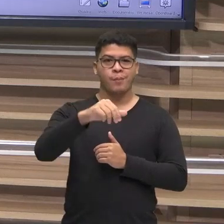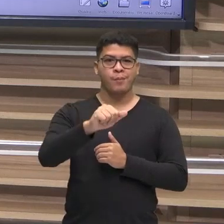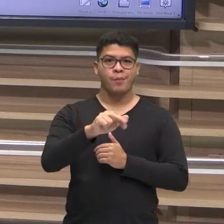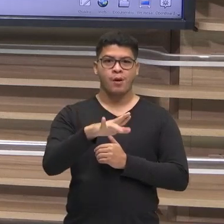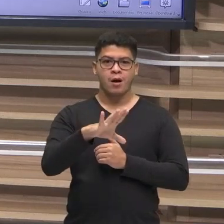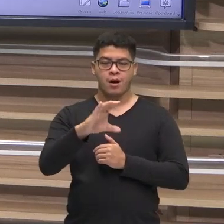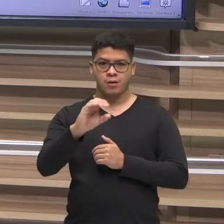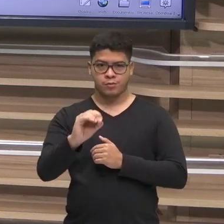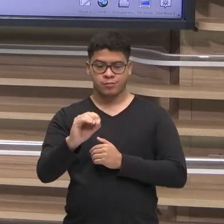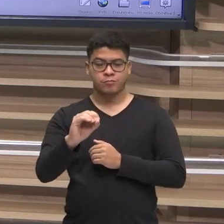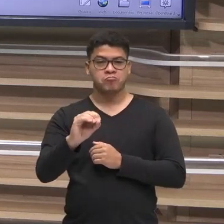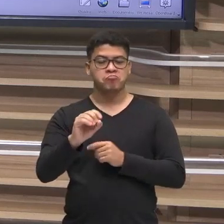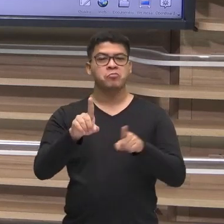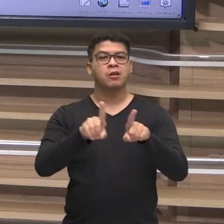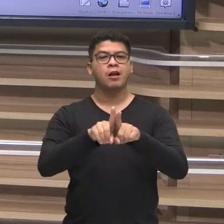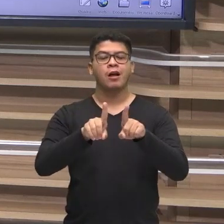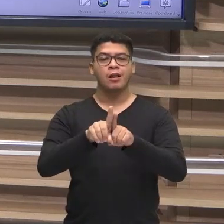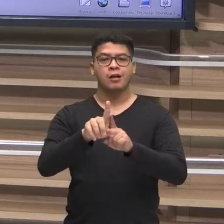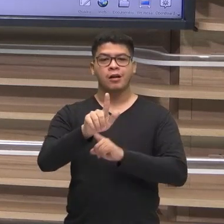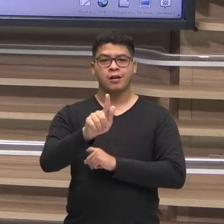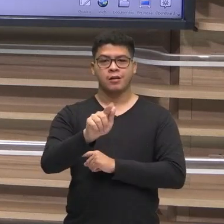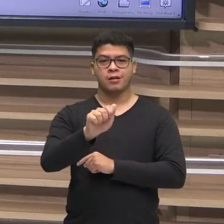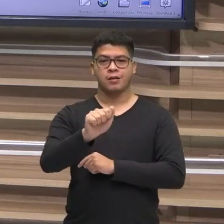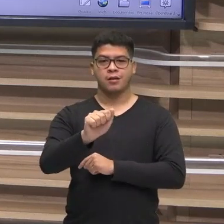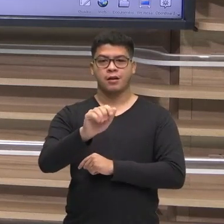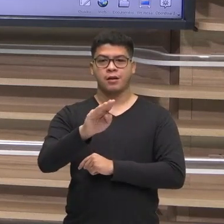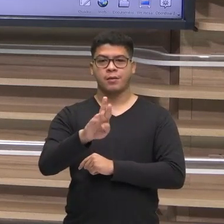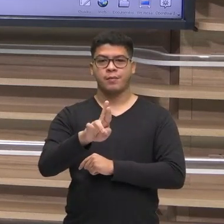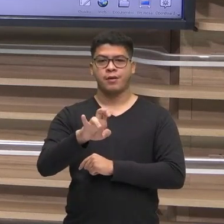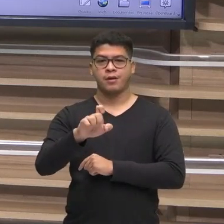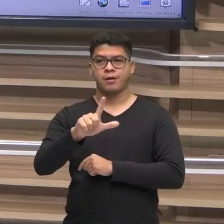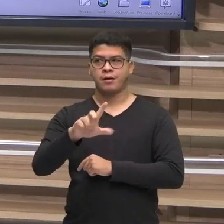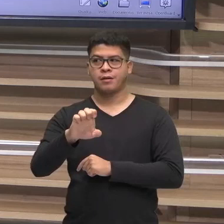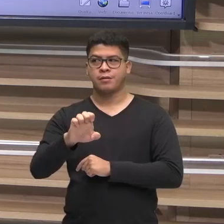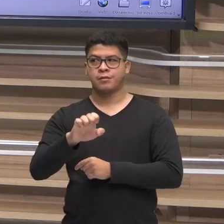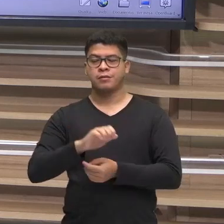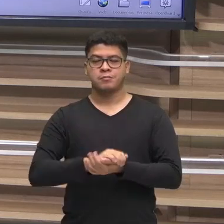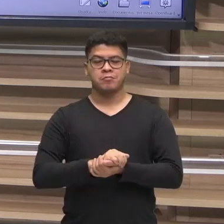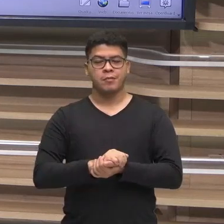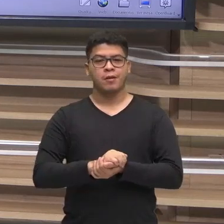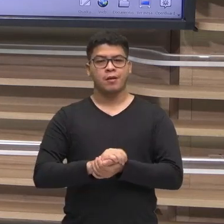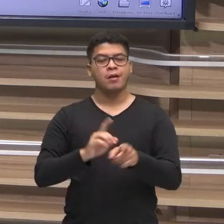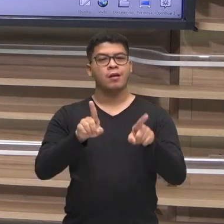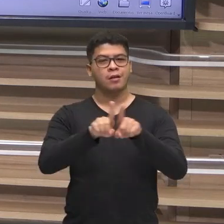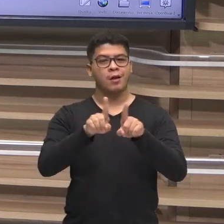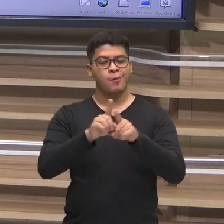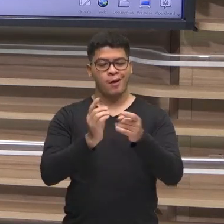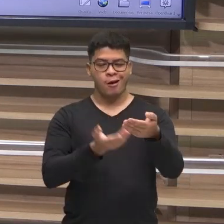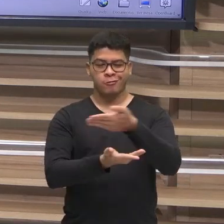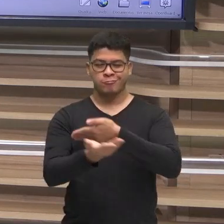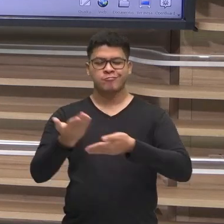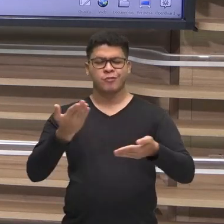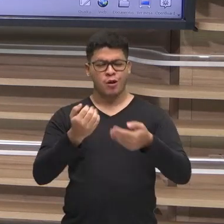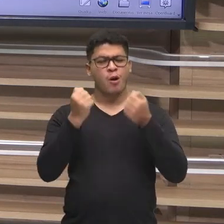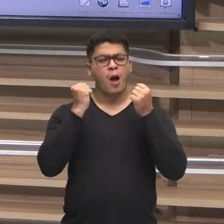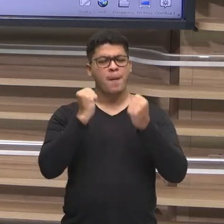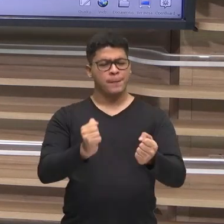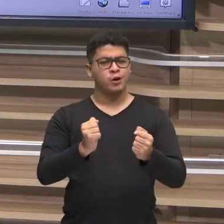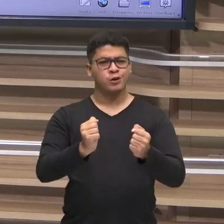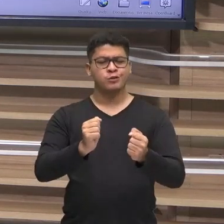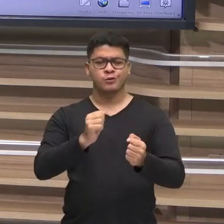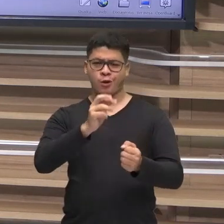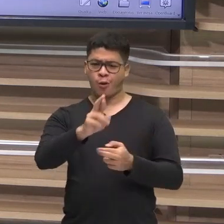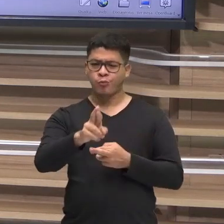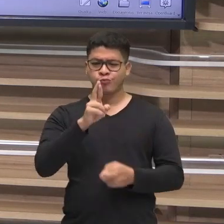aqui interagindo com a gente, da Gabriele, da Maria, que está interagindo, certo? Então, vocês podem mandar suas respostas aqui